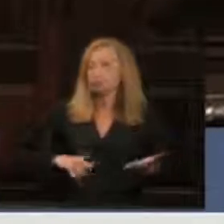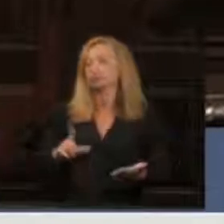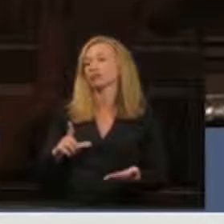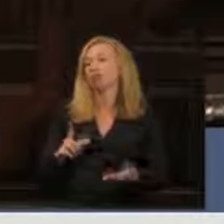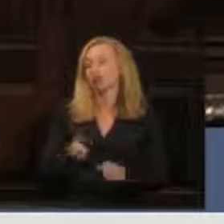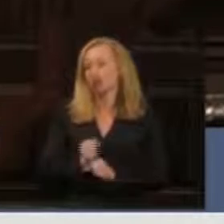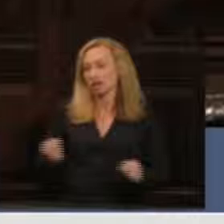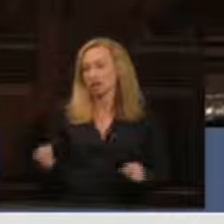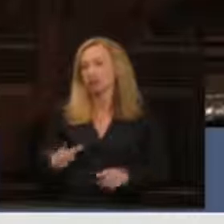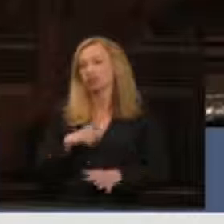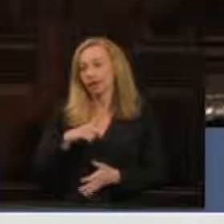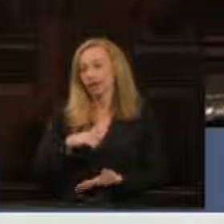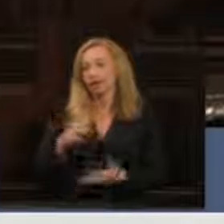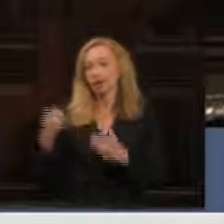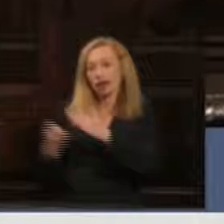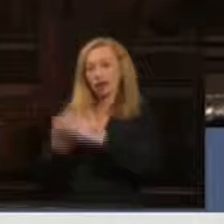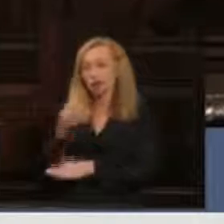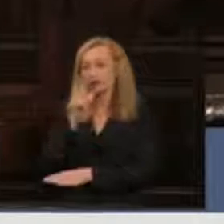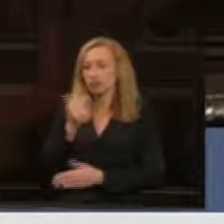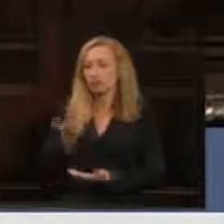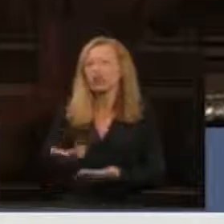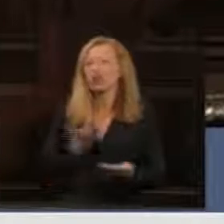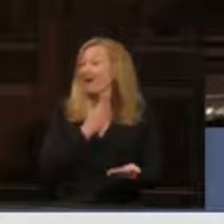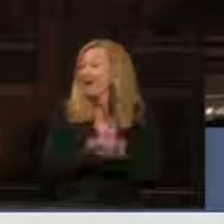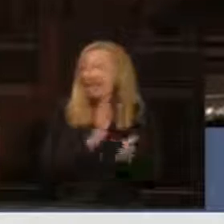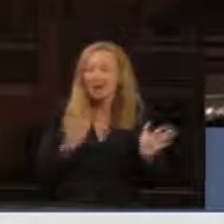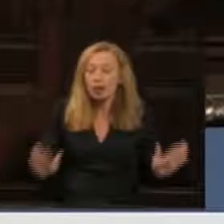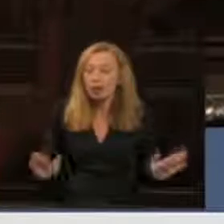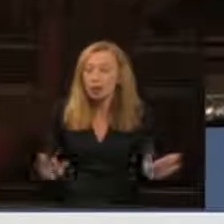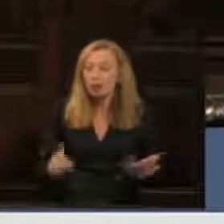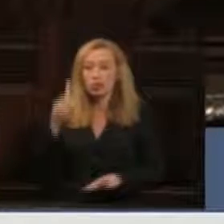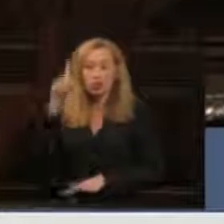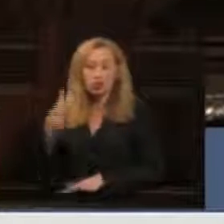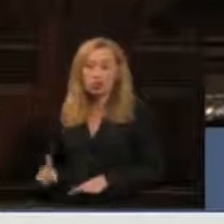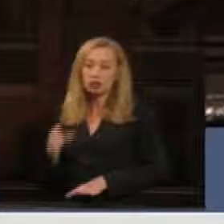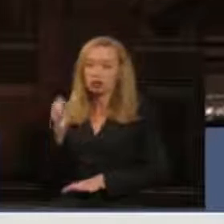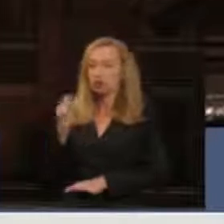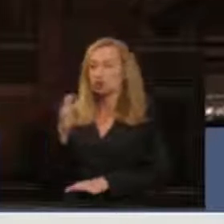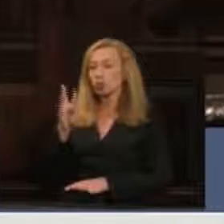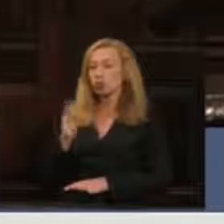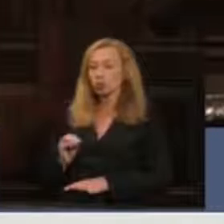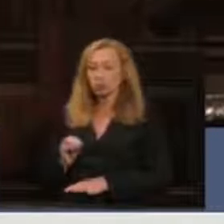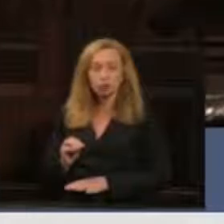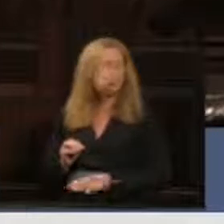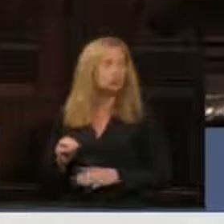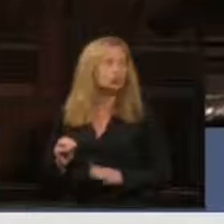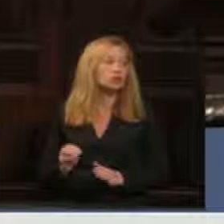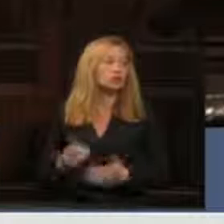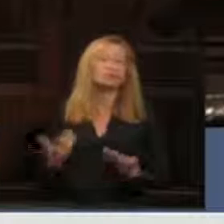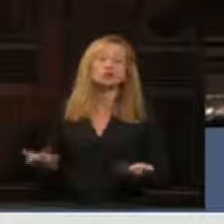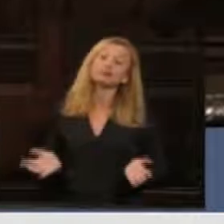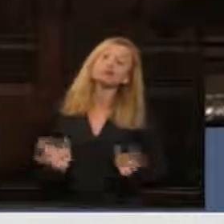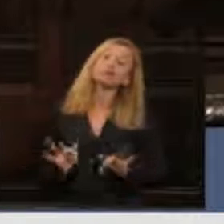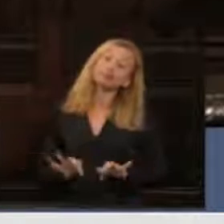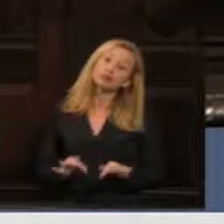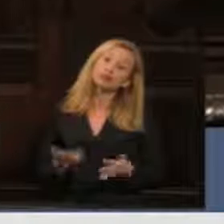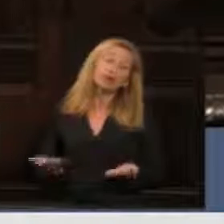Ele acabou com a diretoria de esgoto e, por via de consequência,